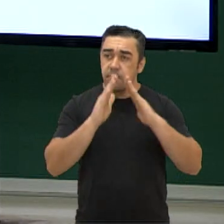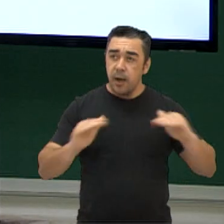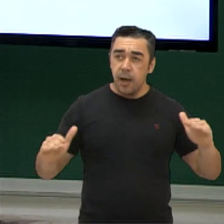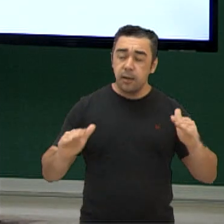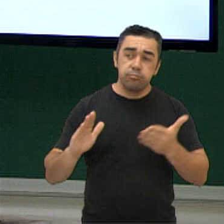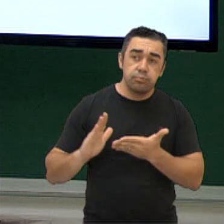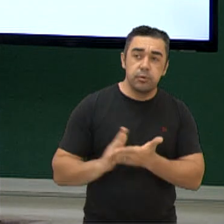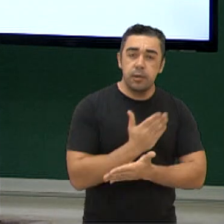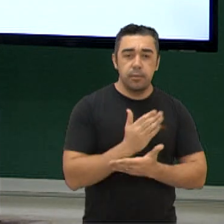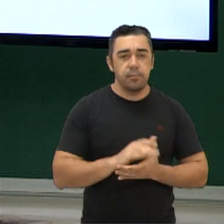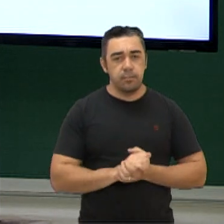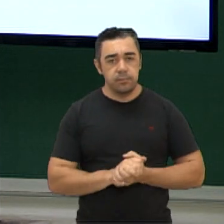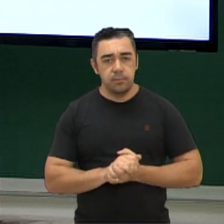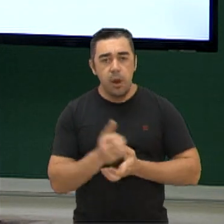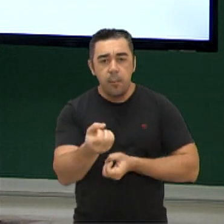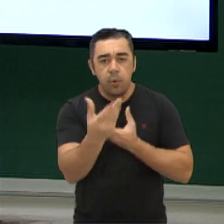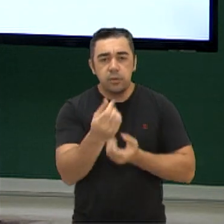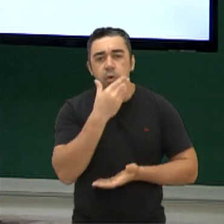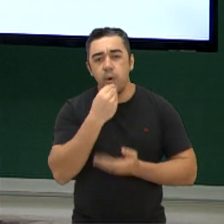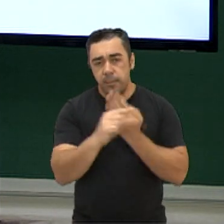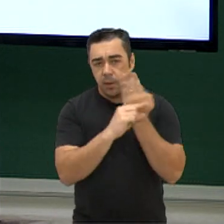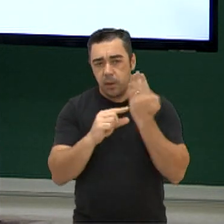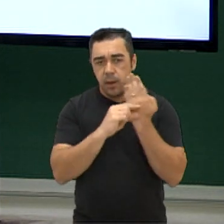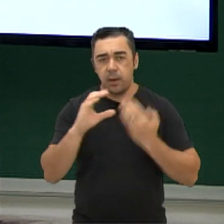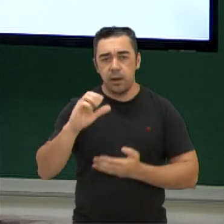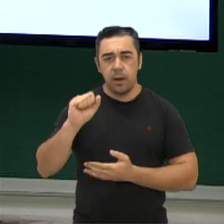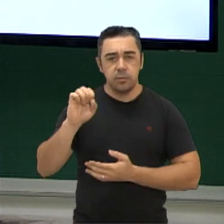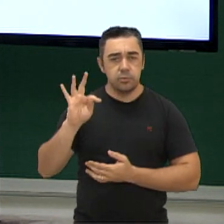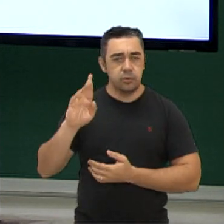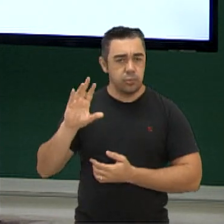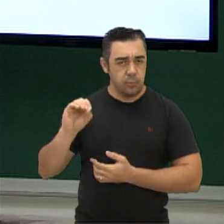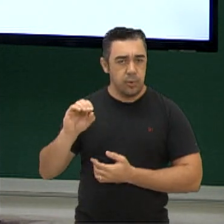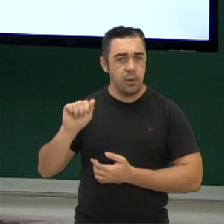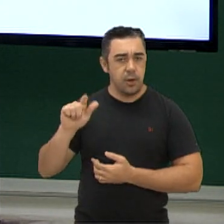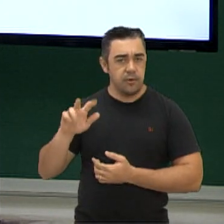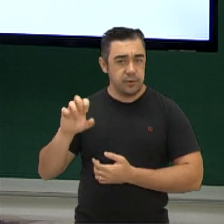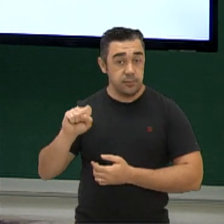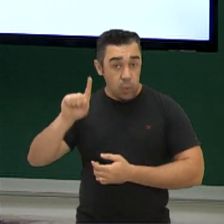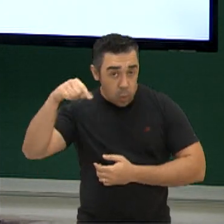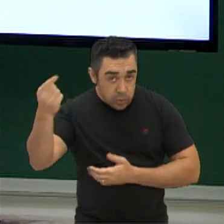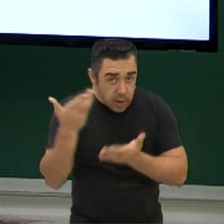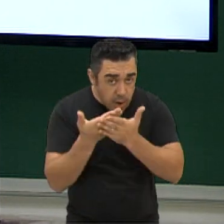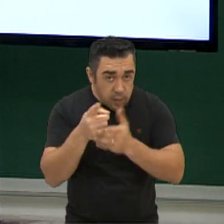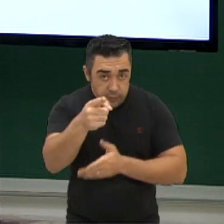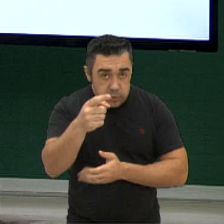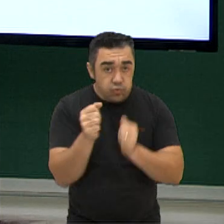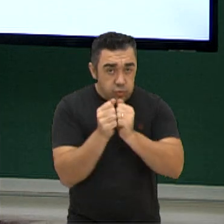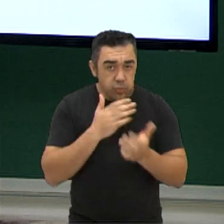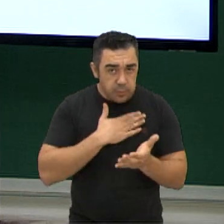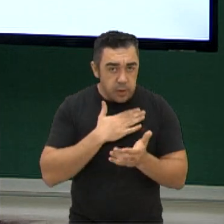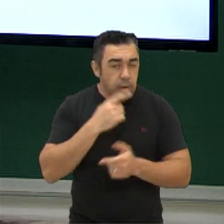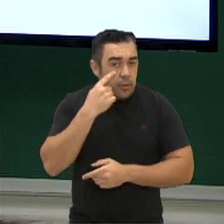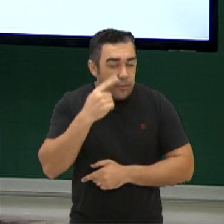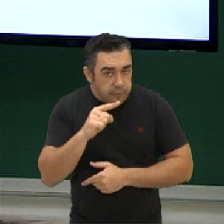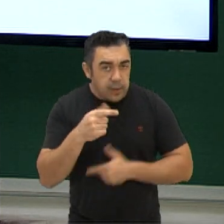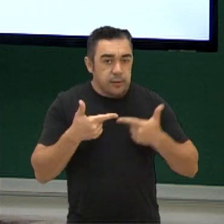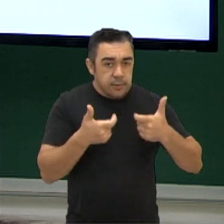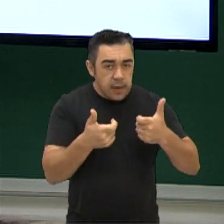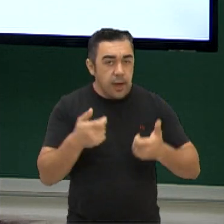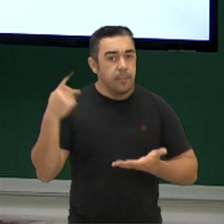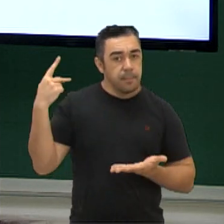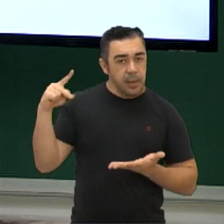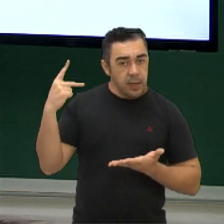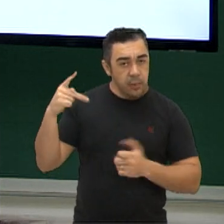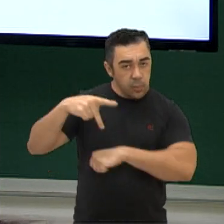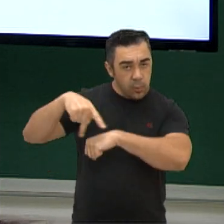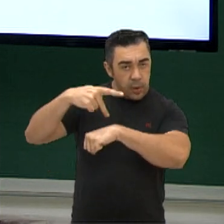tufão. Poesia de Castro Alves. Pessoal, próxima aula, quero vocês aqui comigo, nós vamos trabalhar a Guerra do Paraguai, um